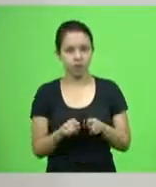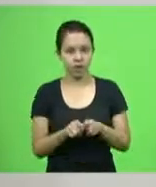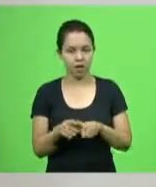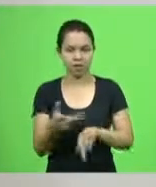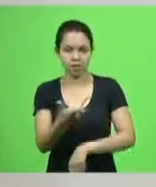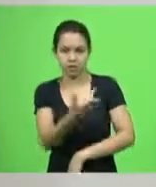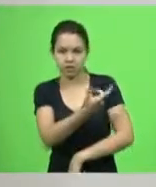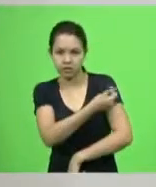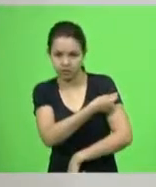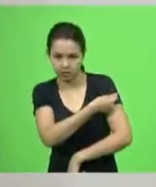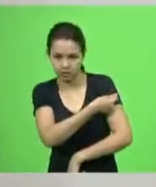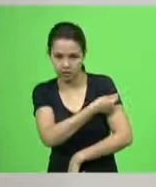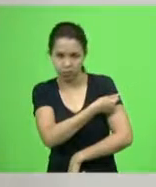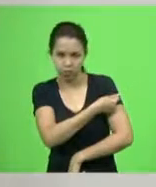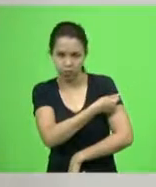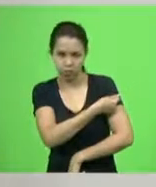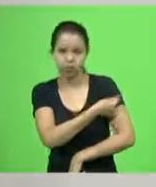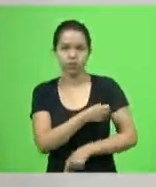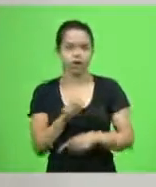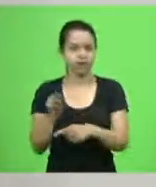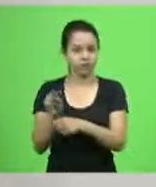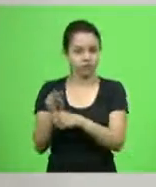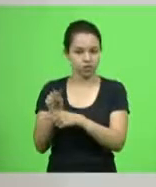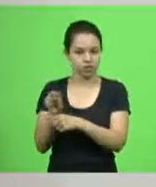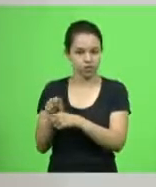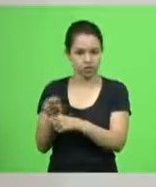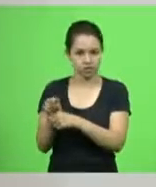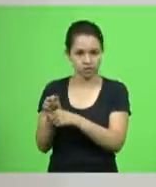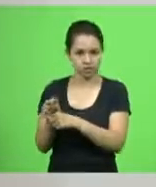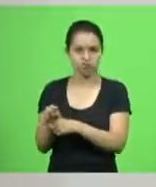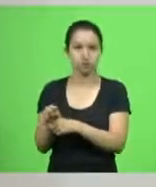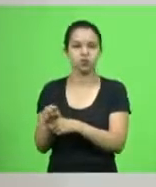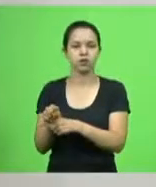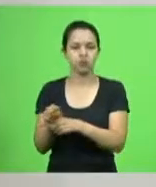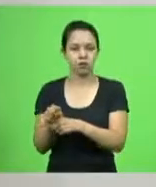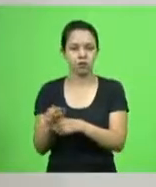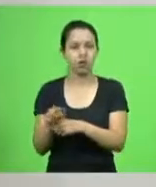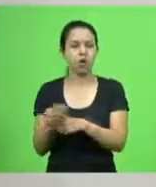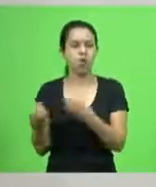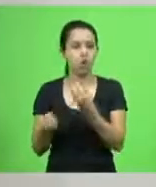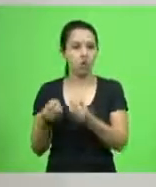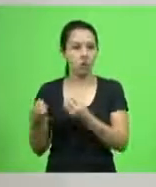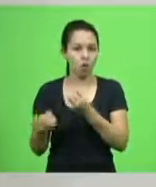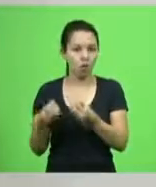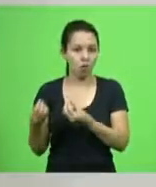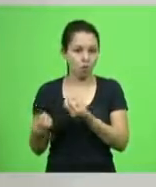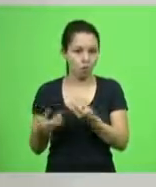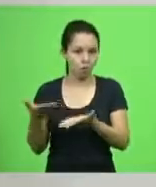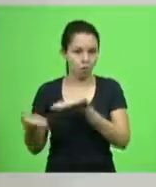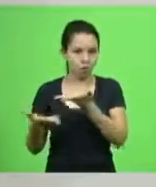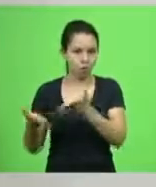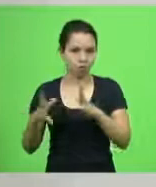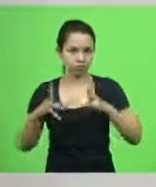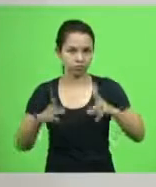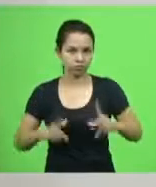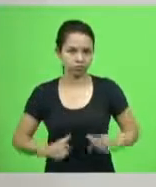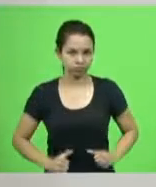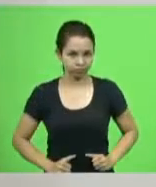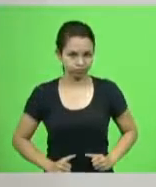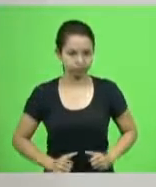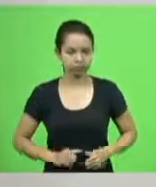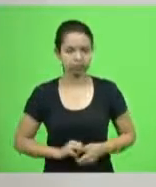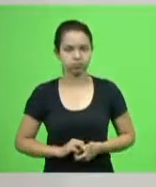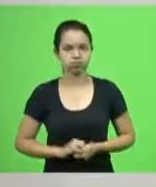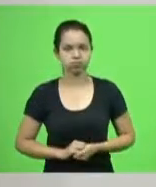e o quarto, a fiscalização em relação às medidas sanitárias. Já